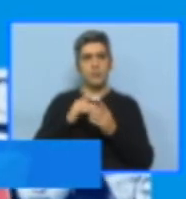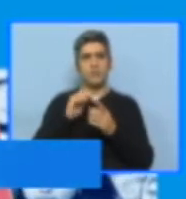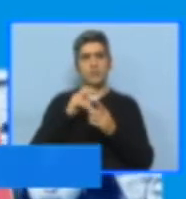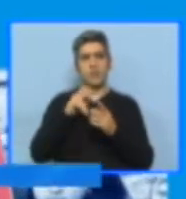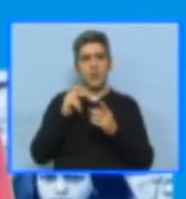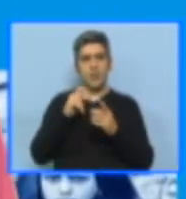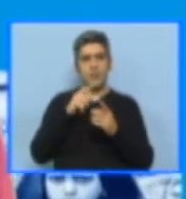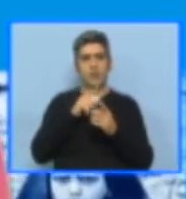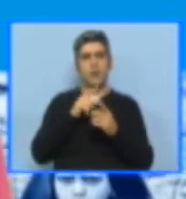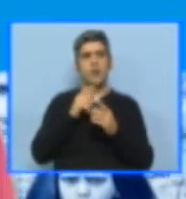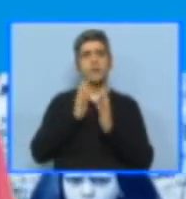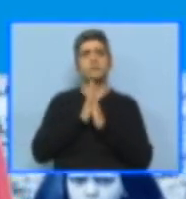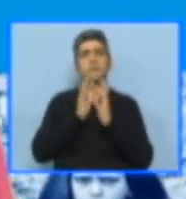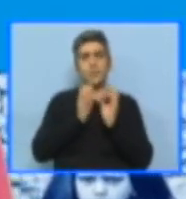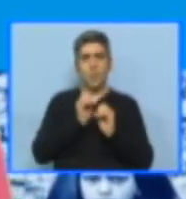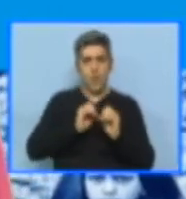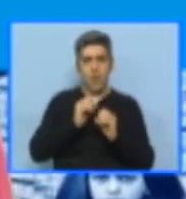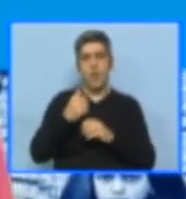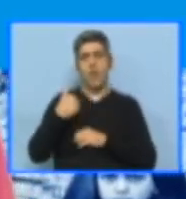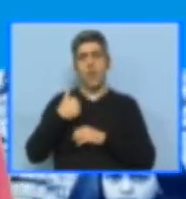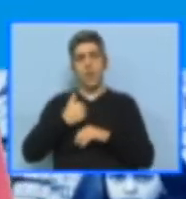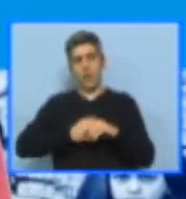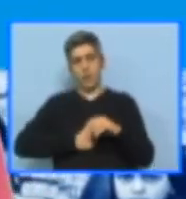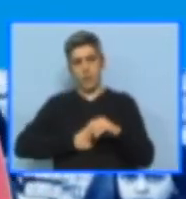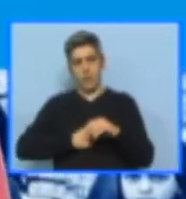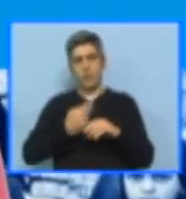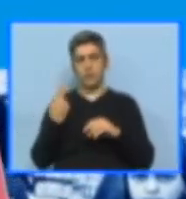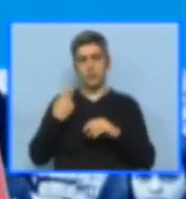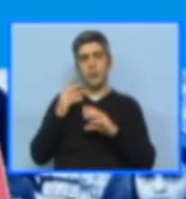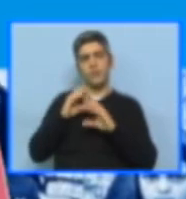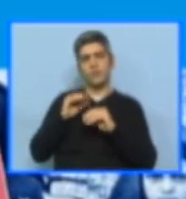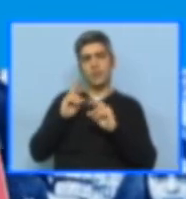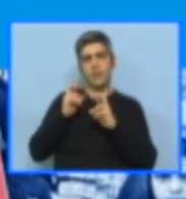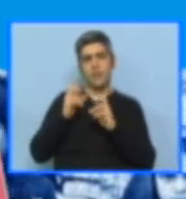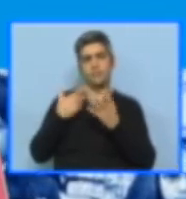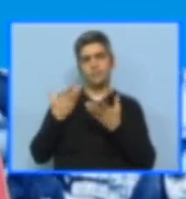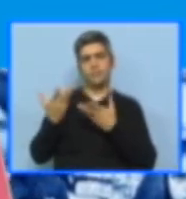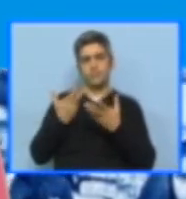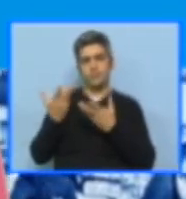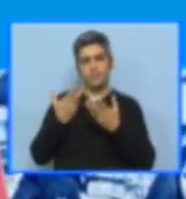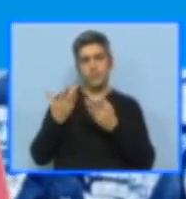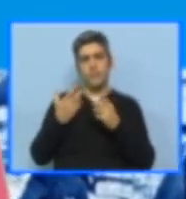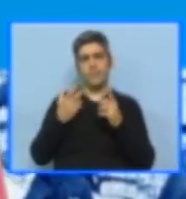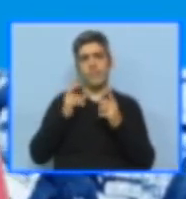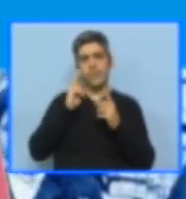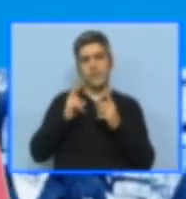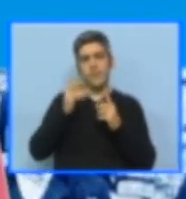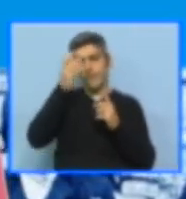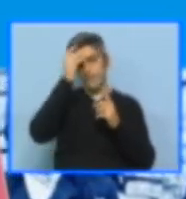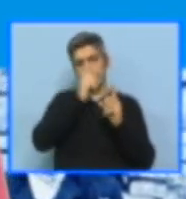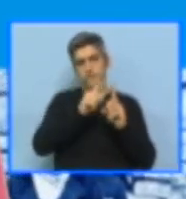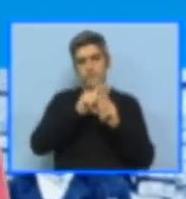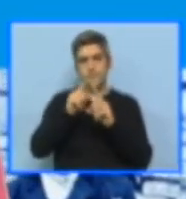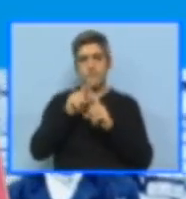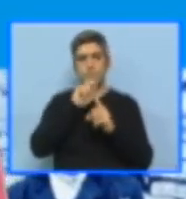Sara é agnóstica e eu sou católica. Muitas vezes conversávamos sobre estes temas e achámos que esta junção de olhares